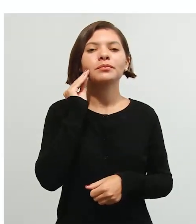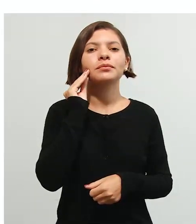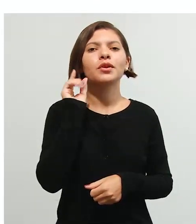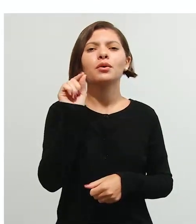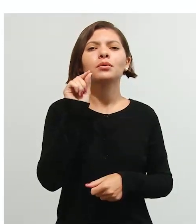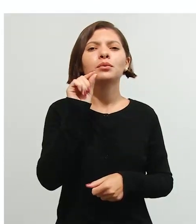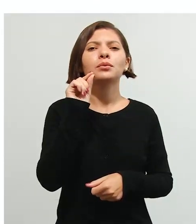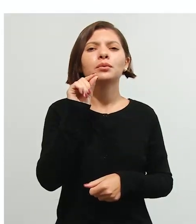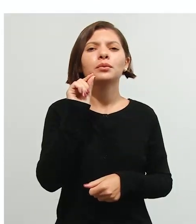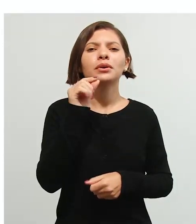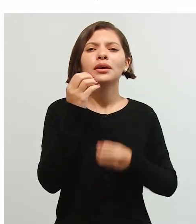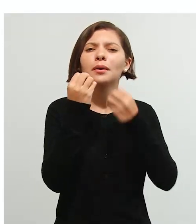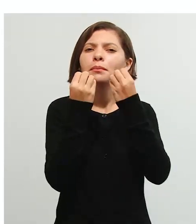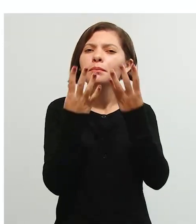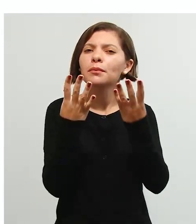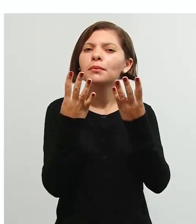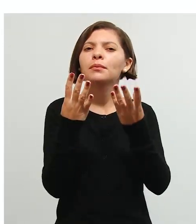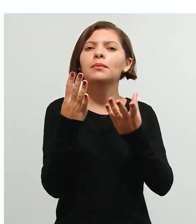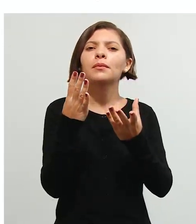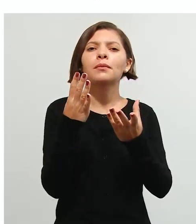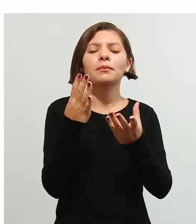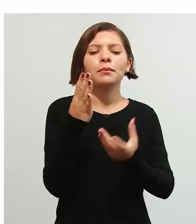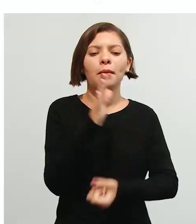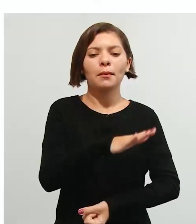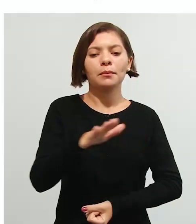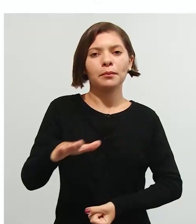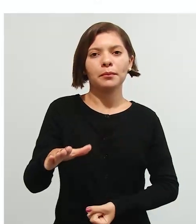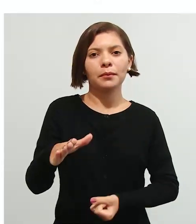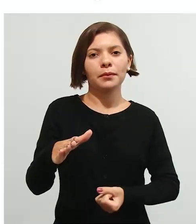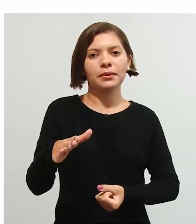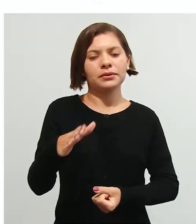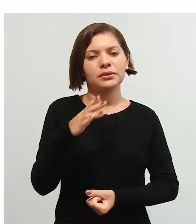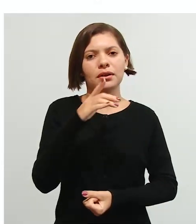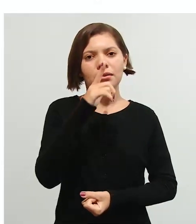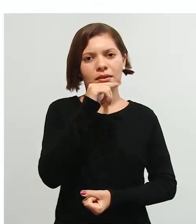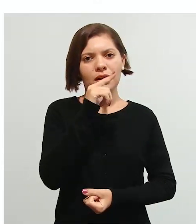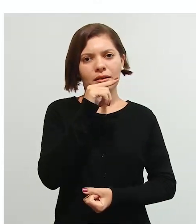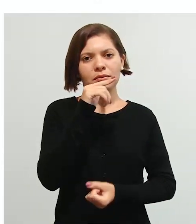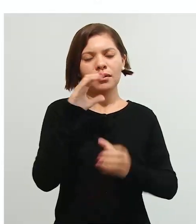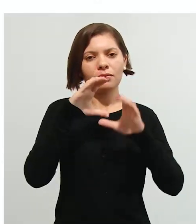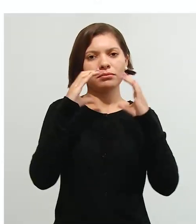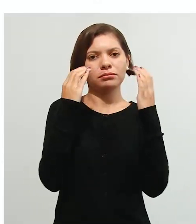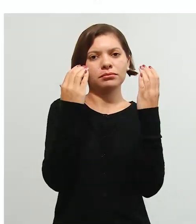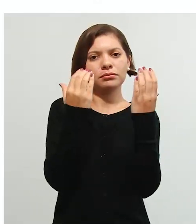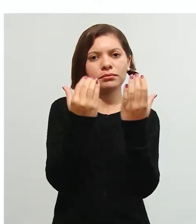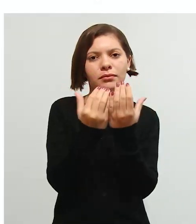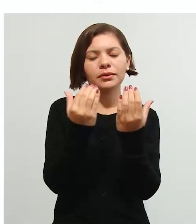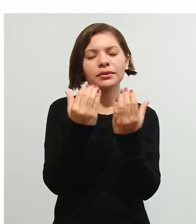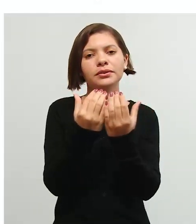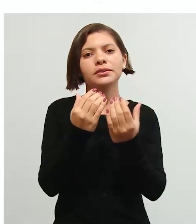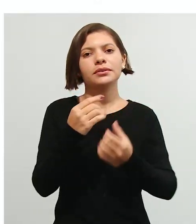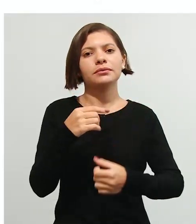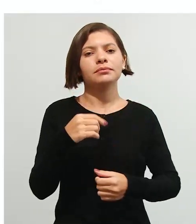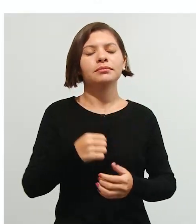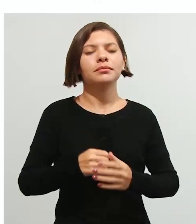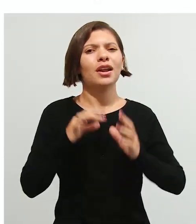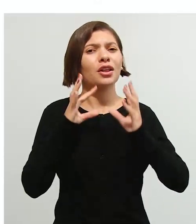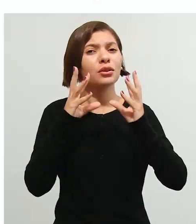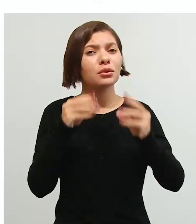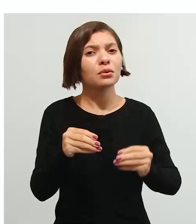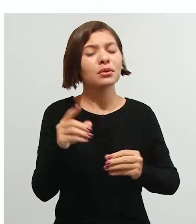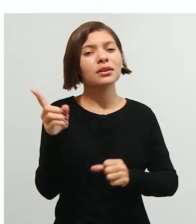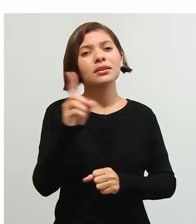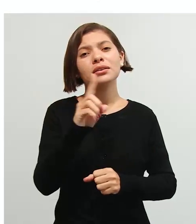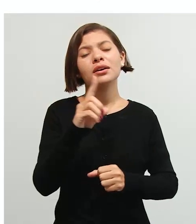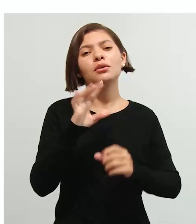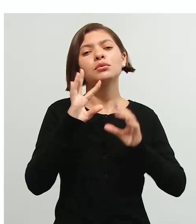construídas. Então, o que é melhor para as crianças ribeirinhas desta comunidade e não para todas as crianças ribeirinhas e